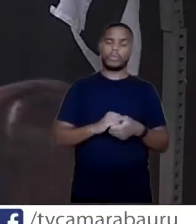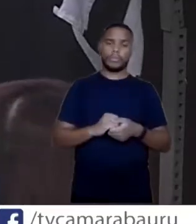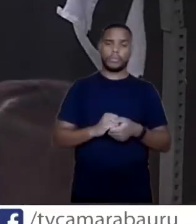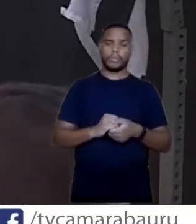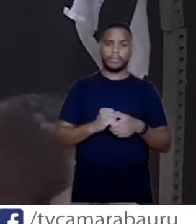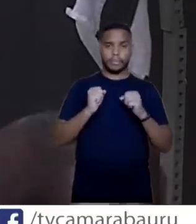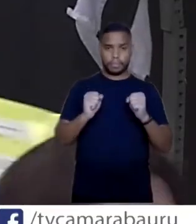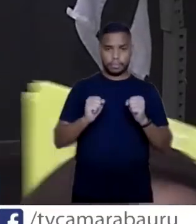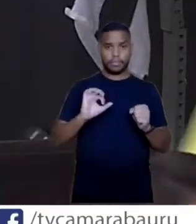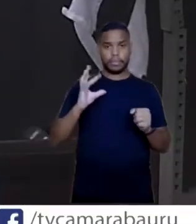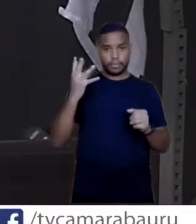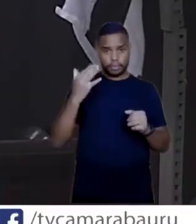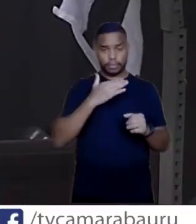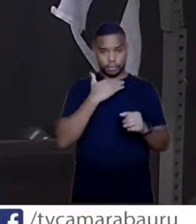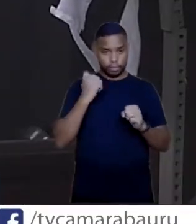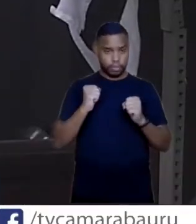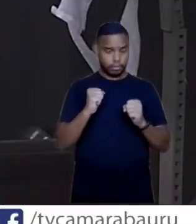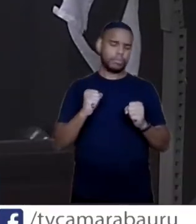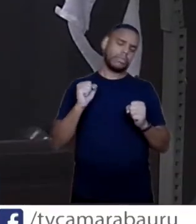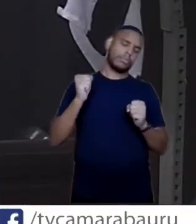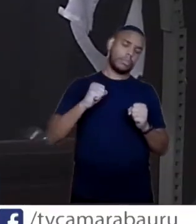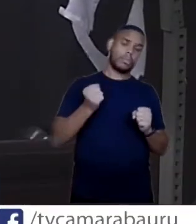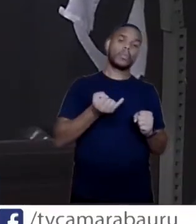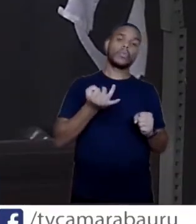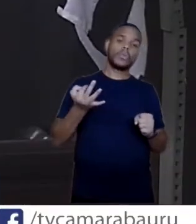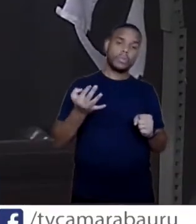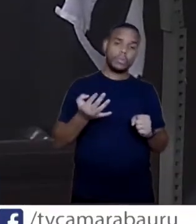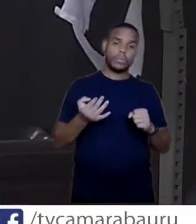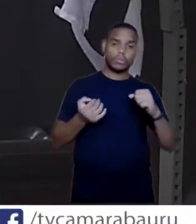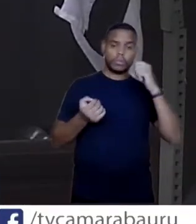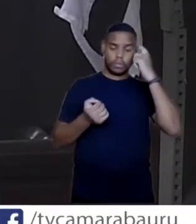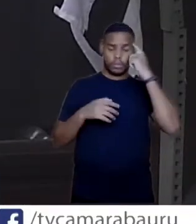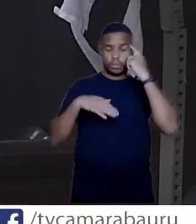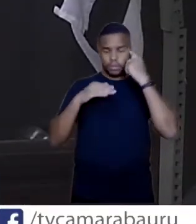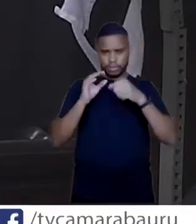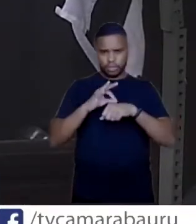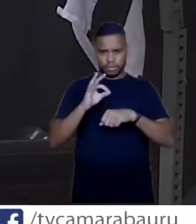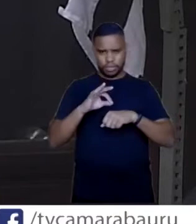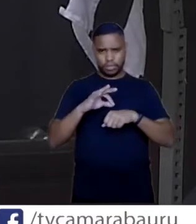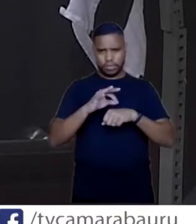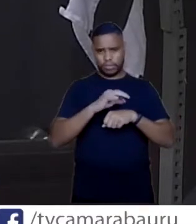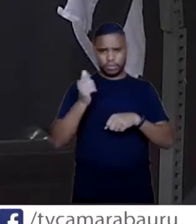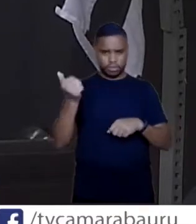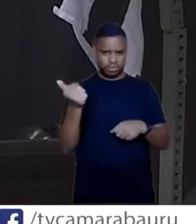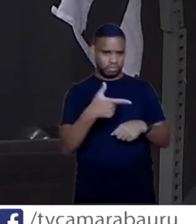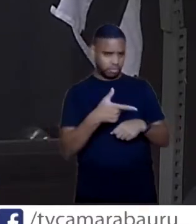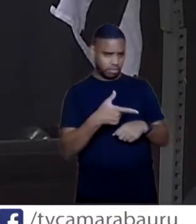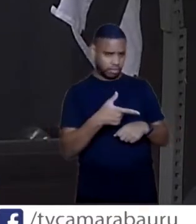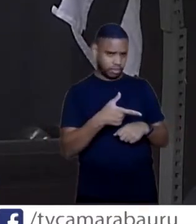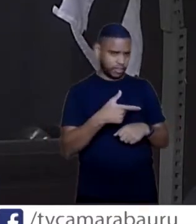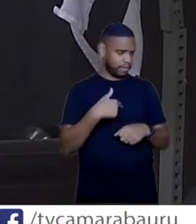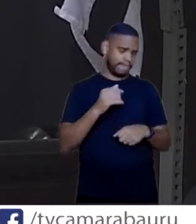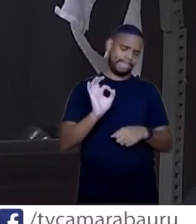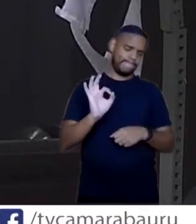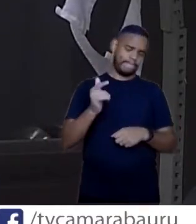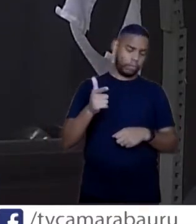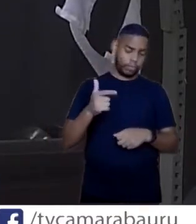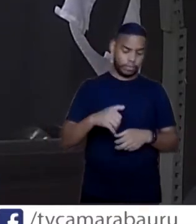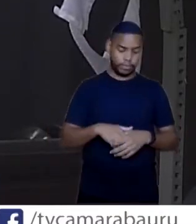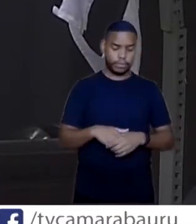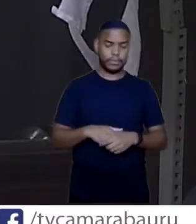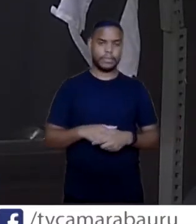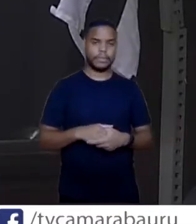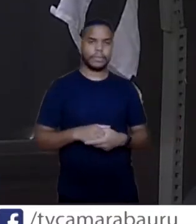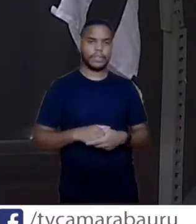pode quantos mais que marca a dengue o e forma alguma a reforma